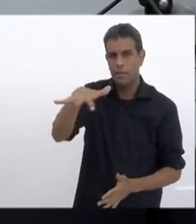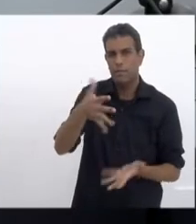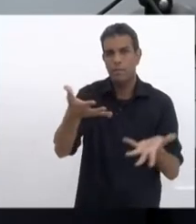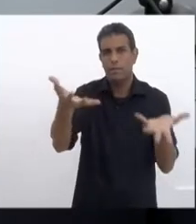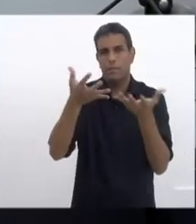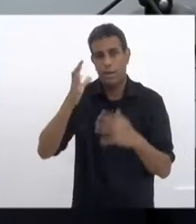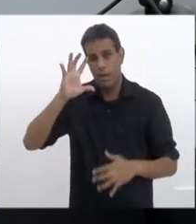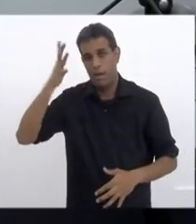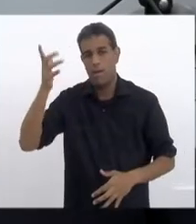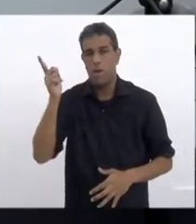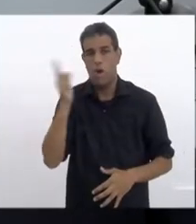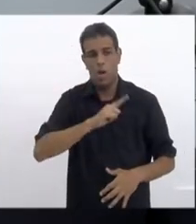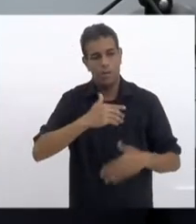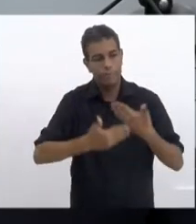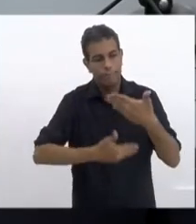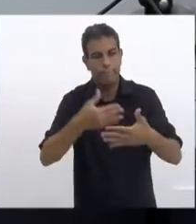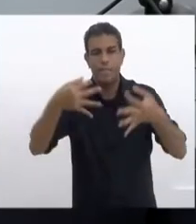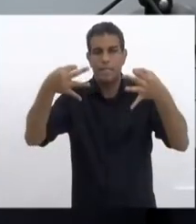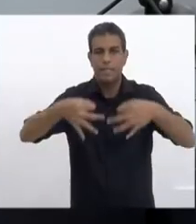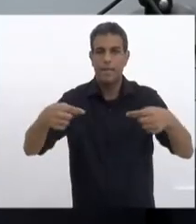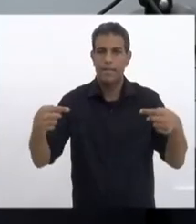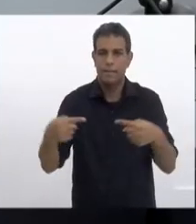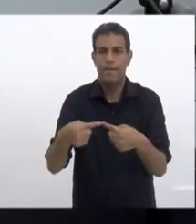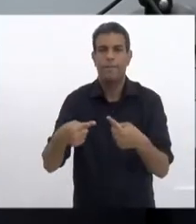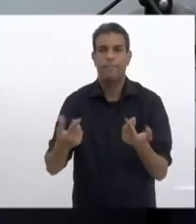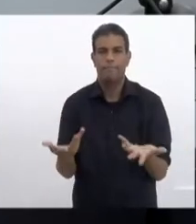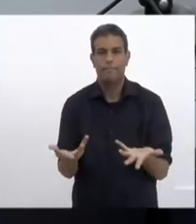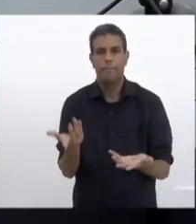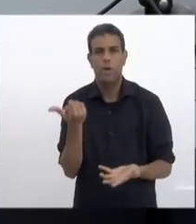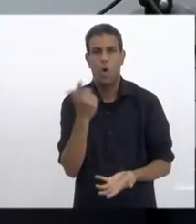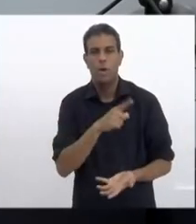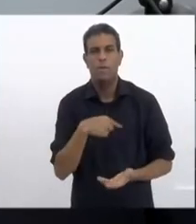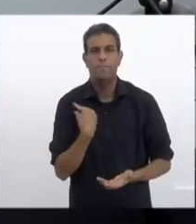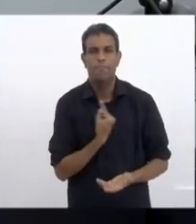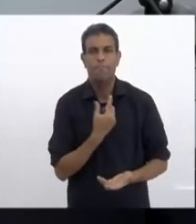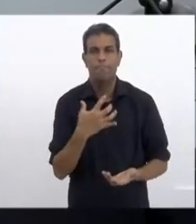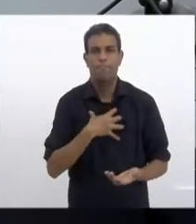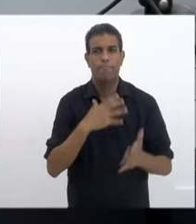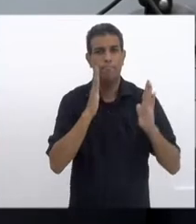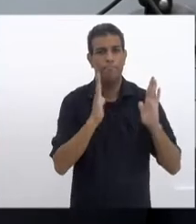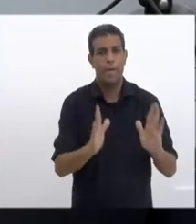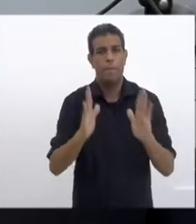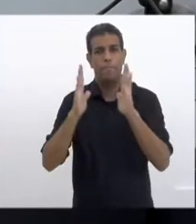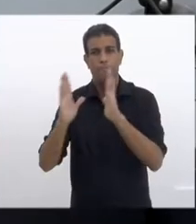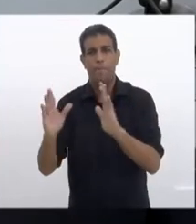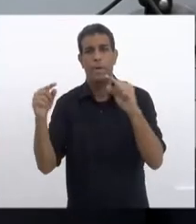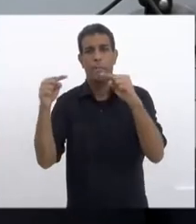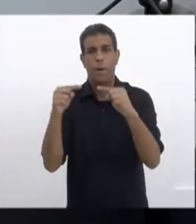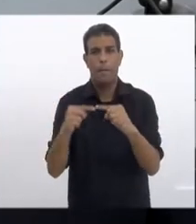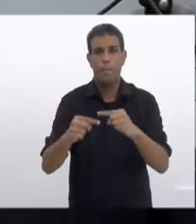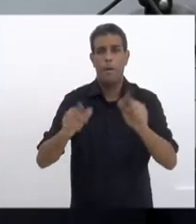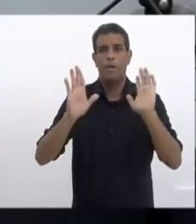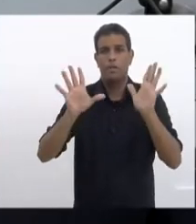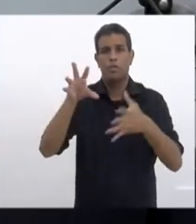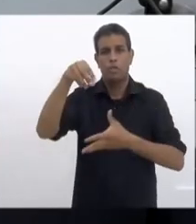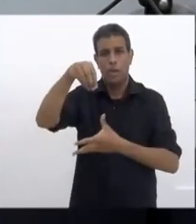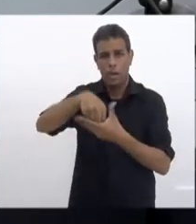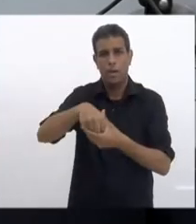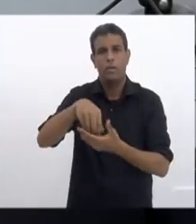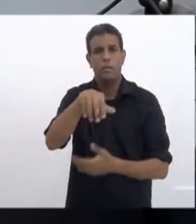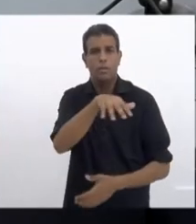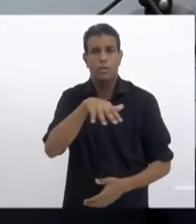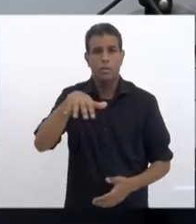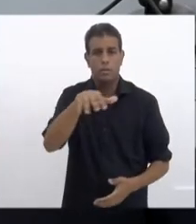realmente andar corretamente, se legalizar. Né? Nós temos um procedimento que é feito